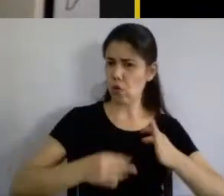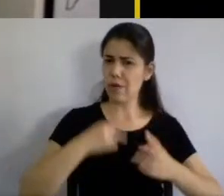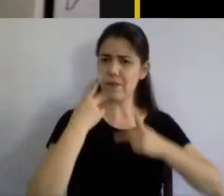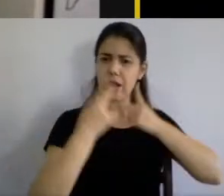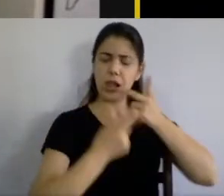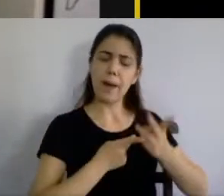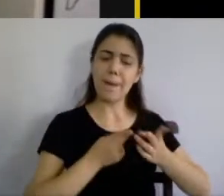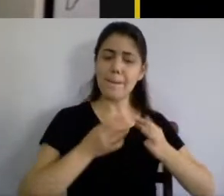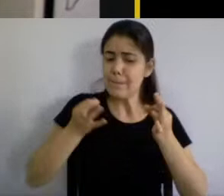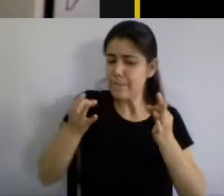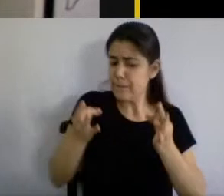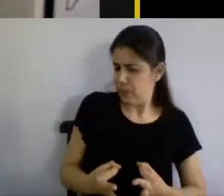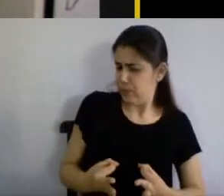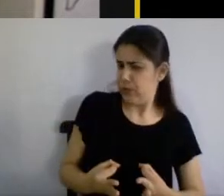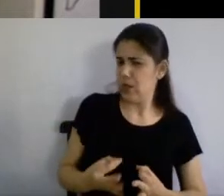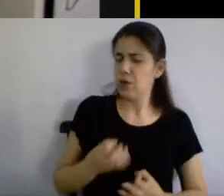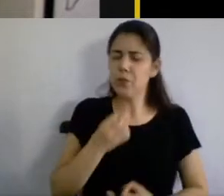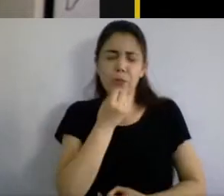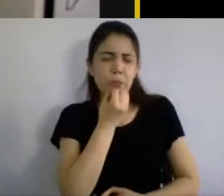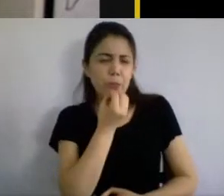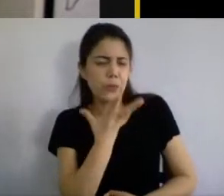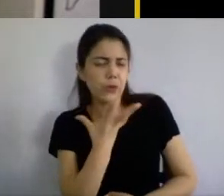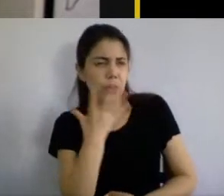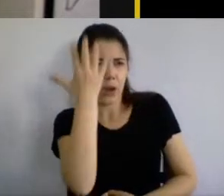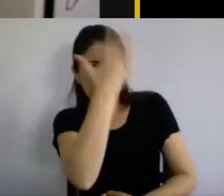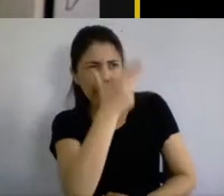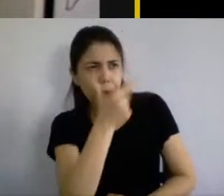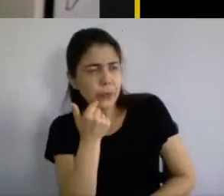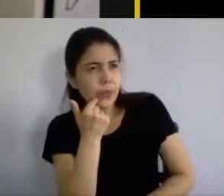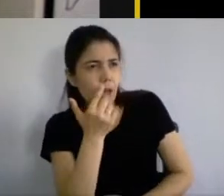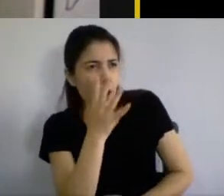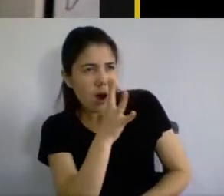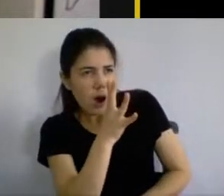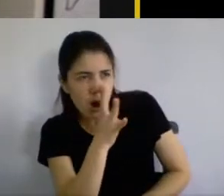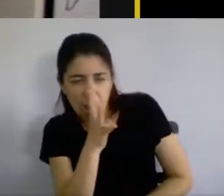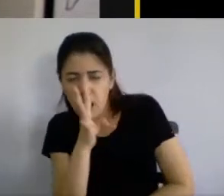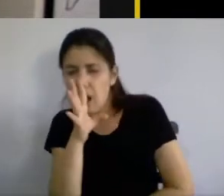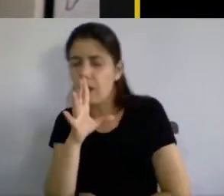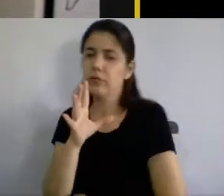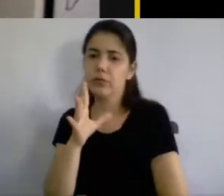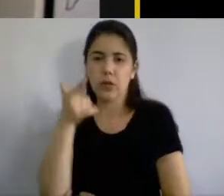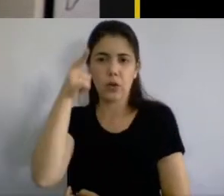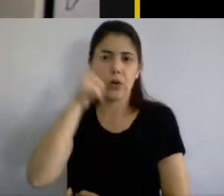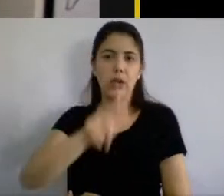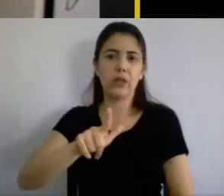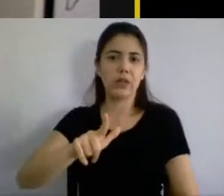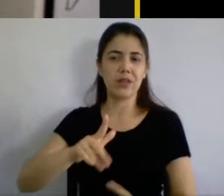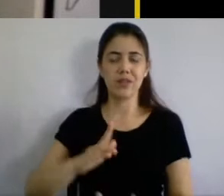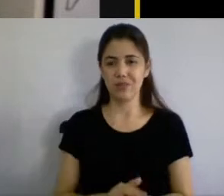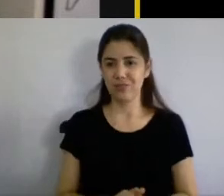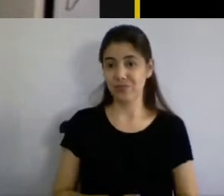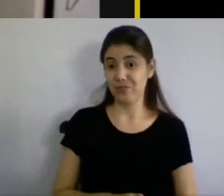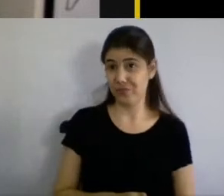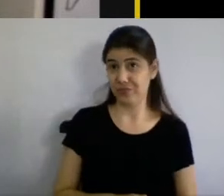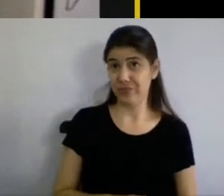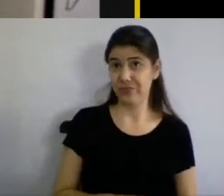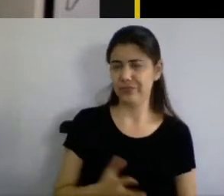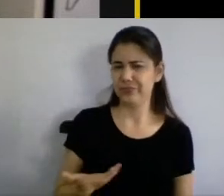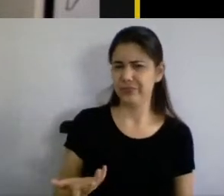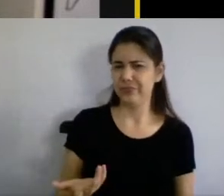bonito, e de vencer a causa, e da chicana. É terrível